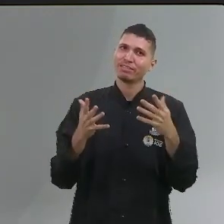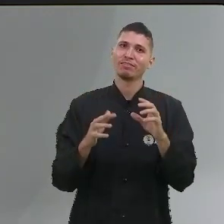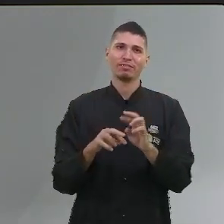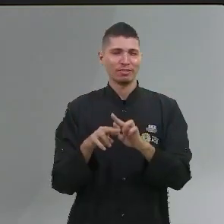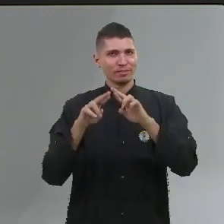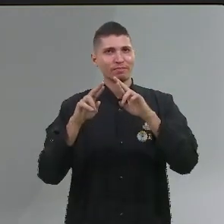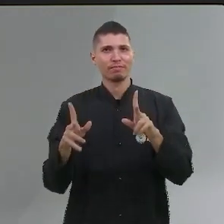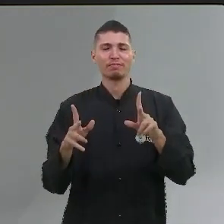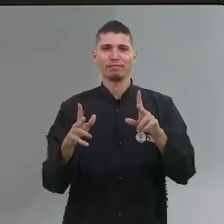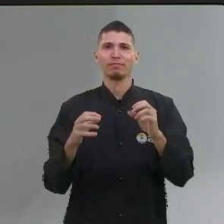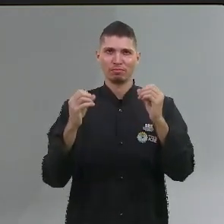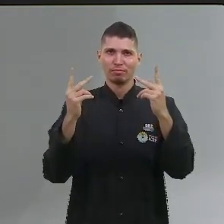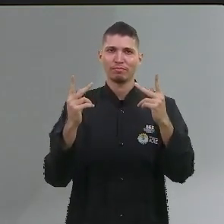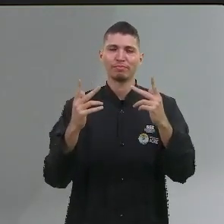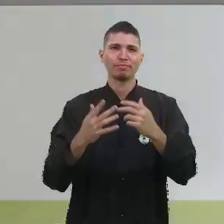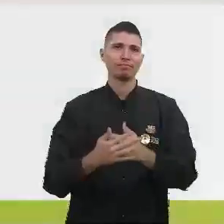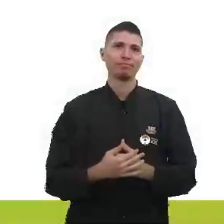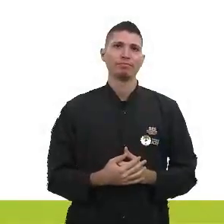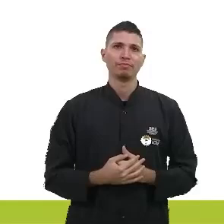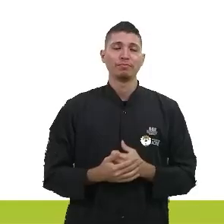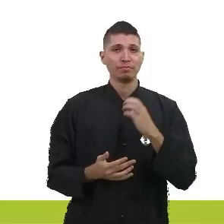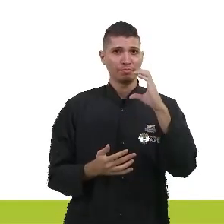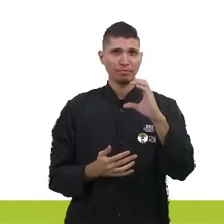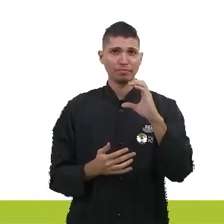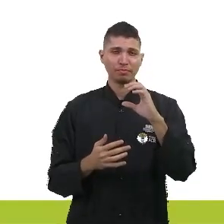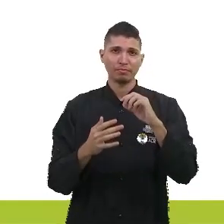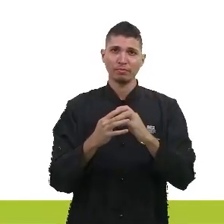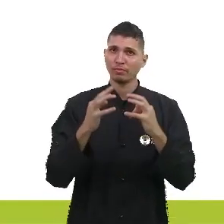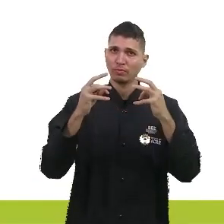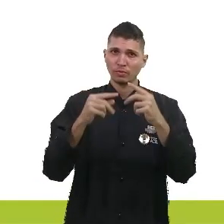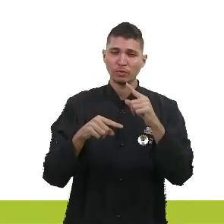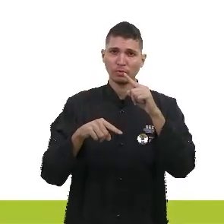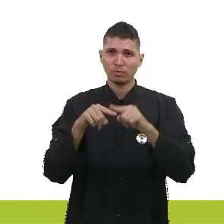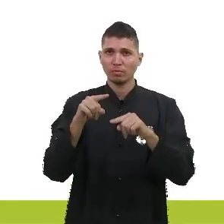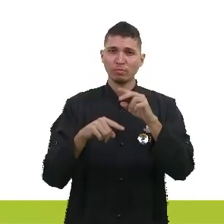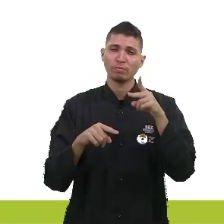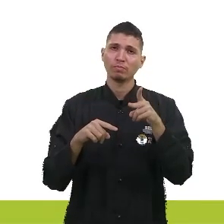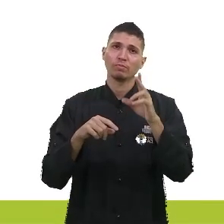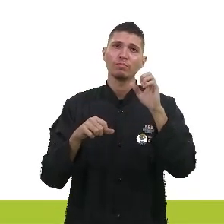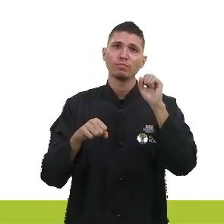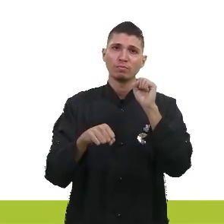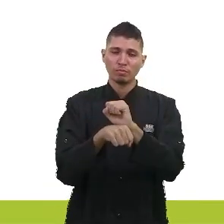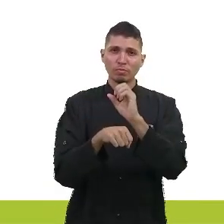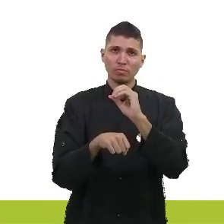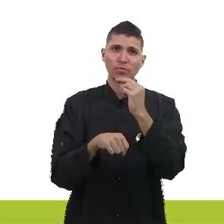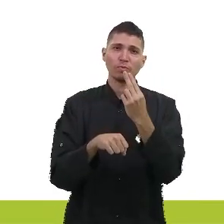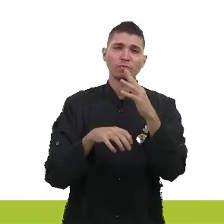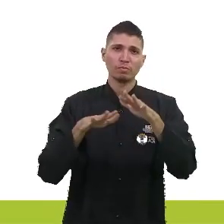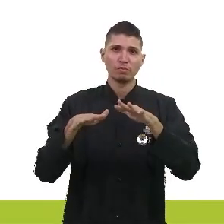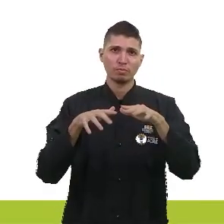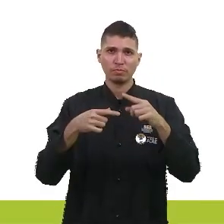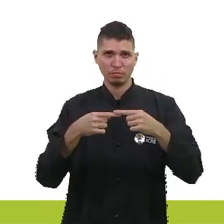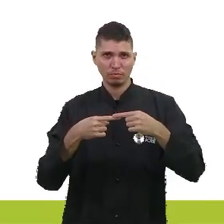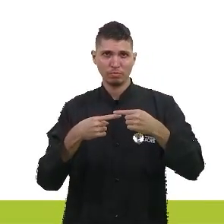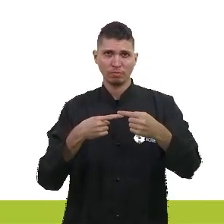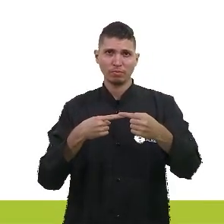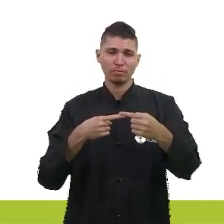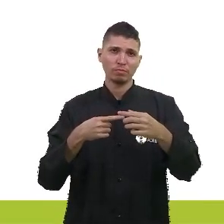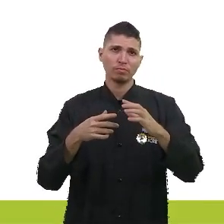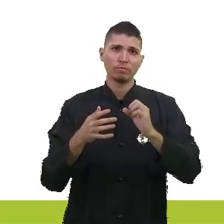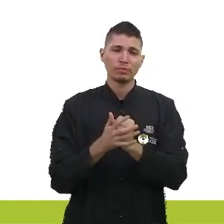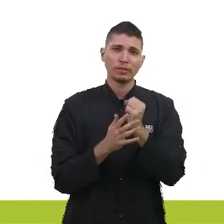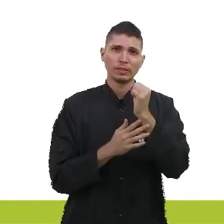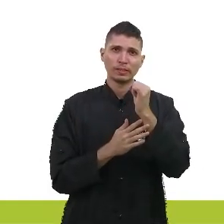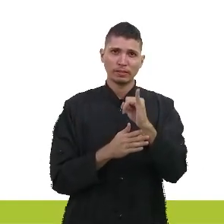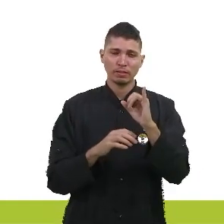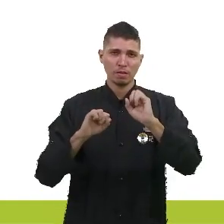repouso, ok? C. Todo corpo tende a continuar em repouso ou em movimento retilíneo uniforme se o